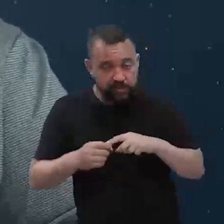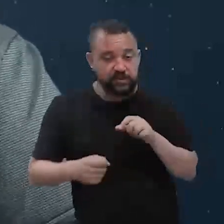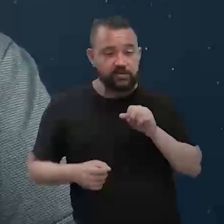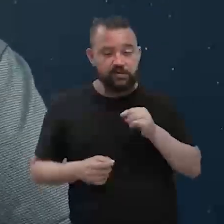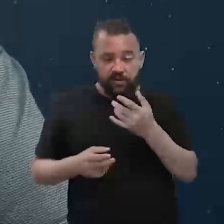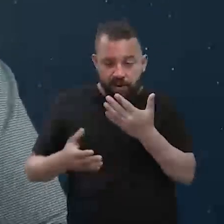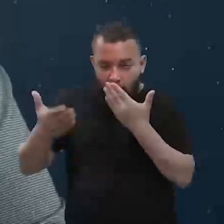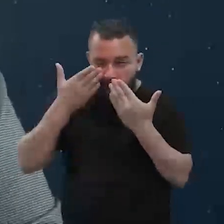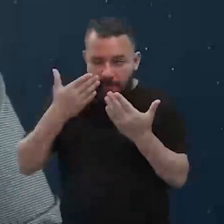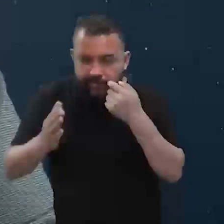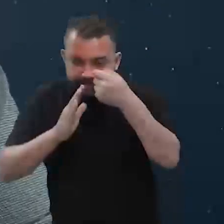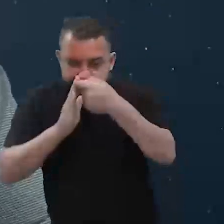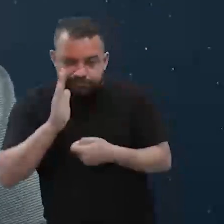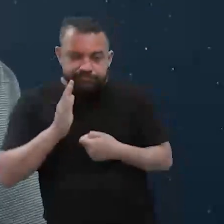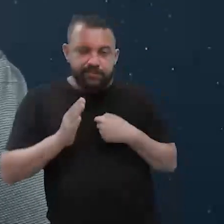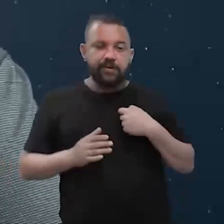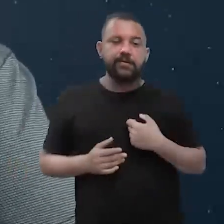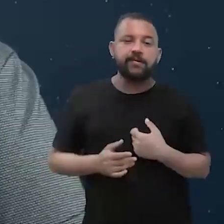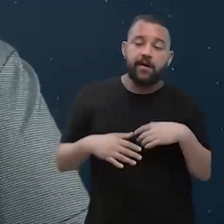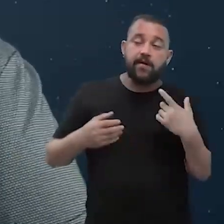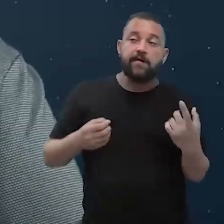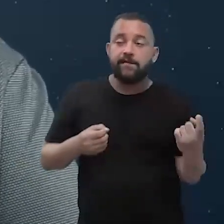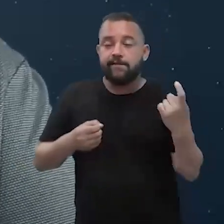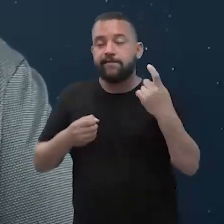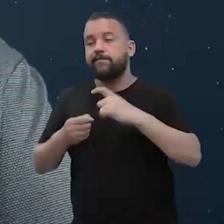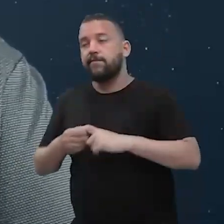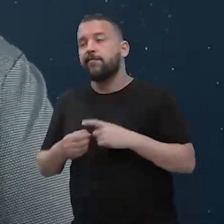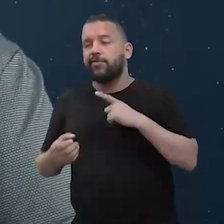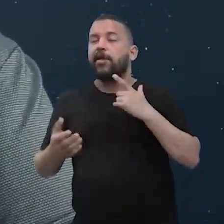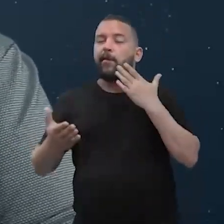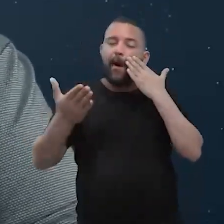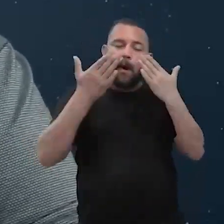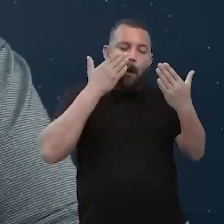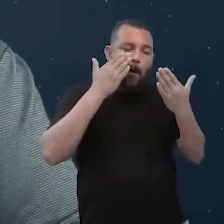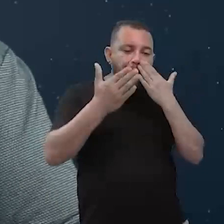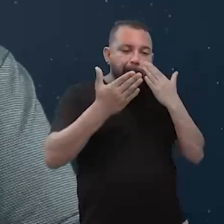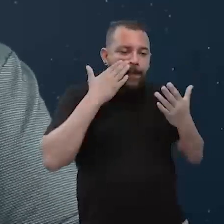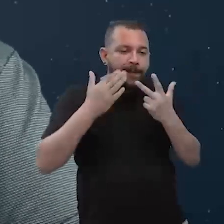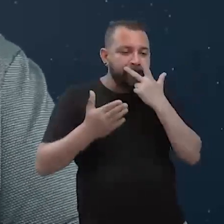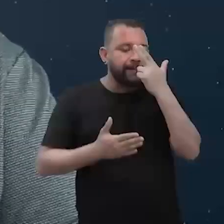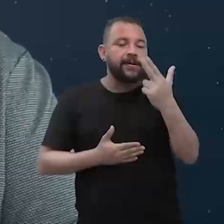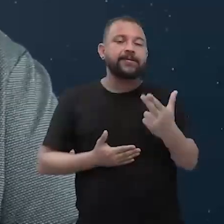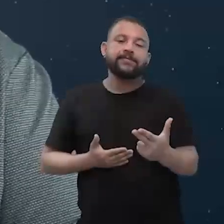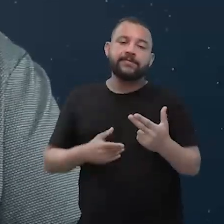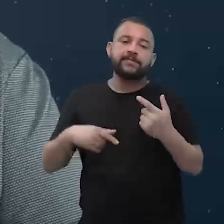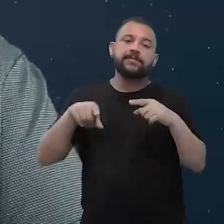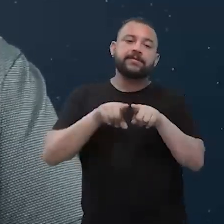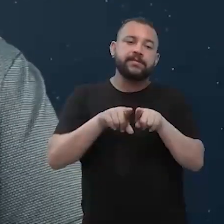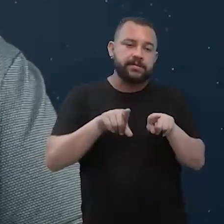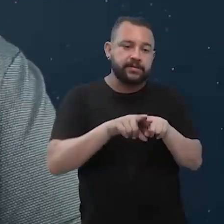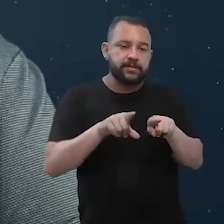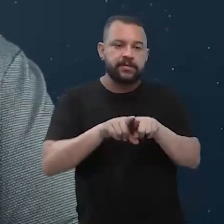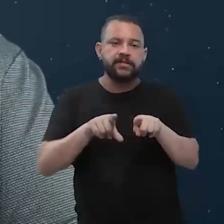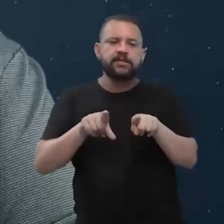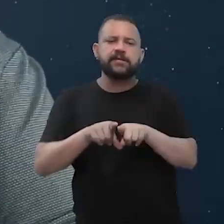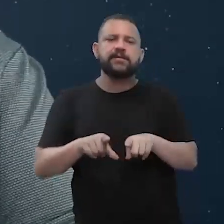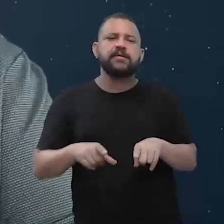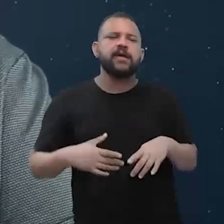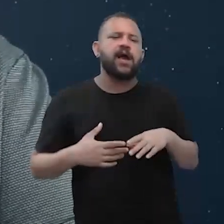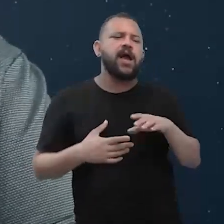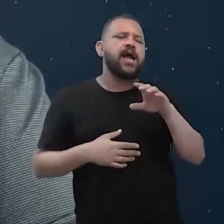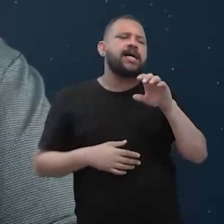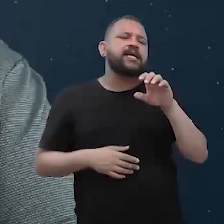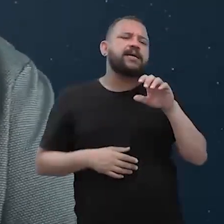Galera, é o seguinte. Existe a comparação por semelhança e a comparação por distinção. Fica ligado nisso, não